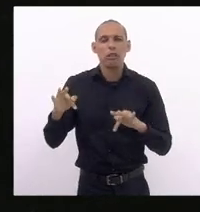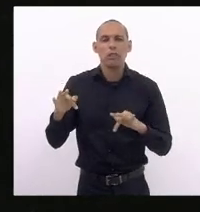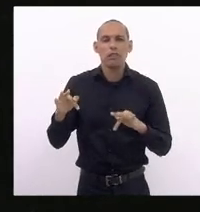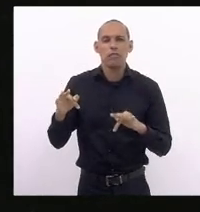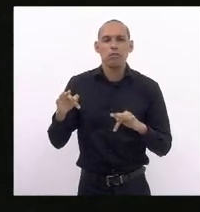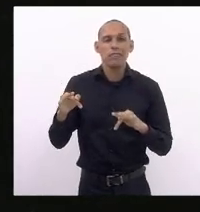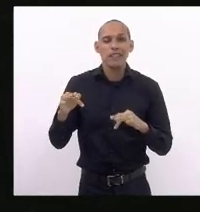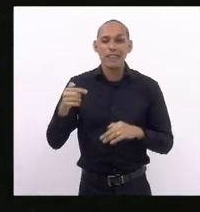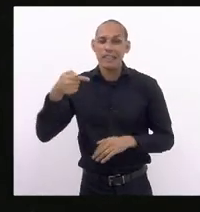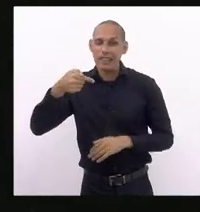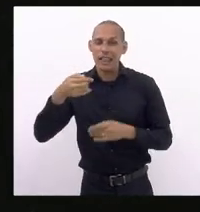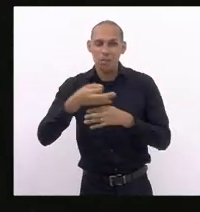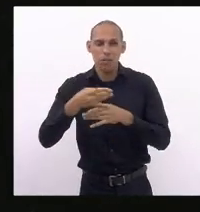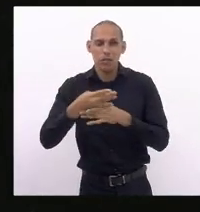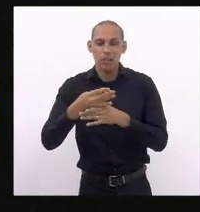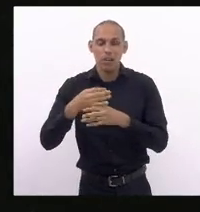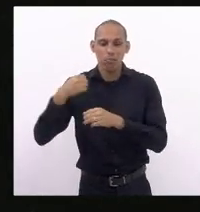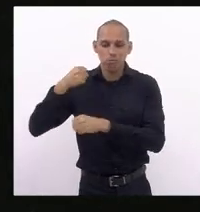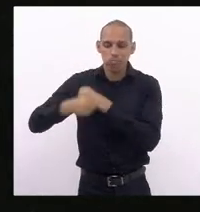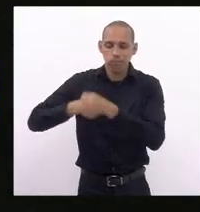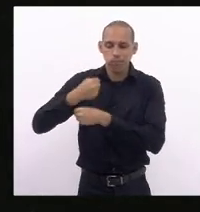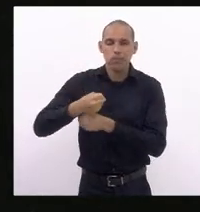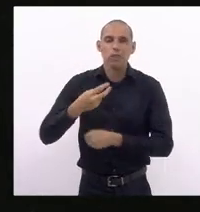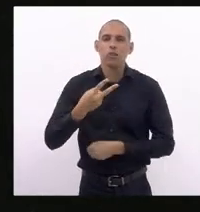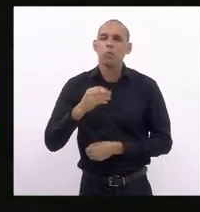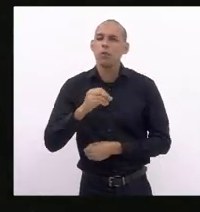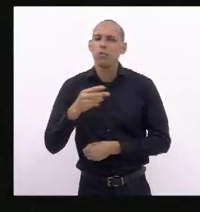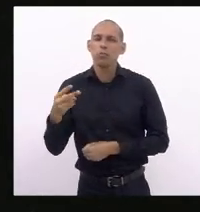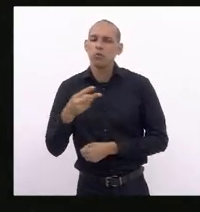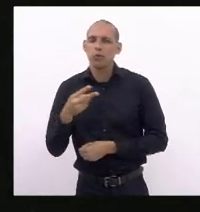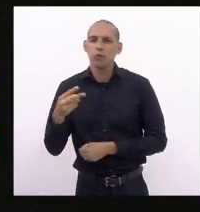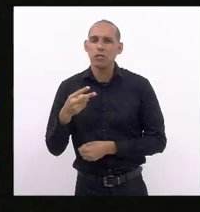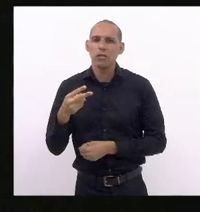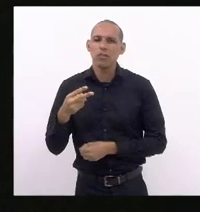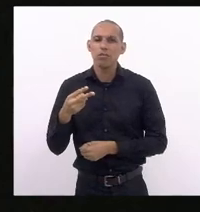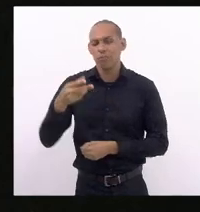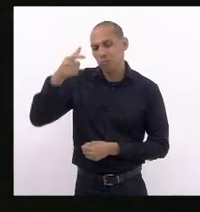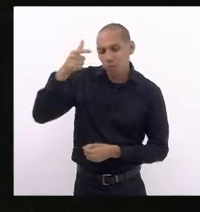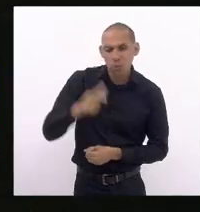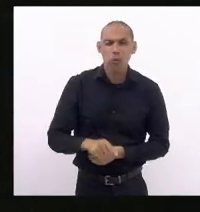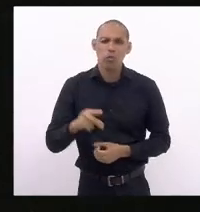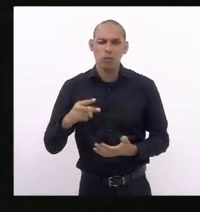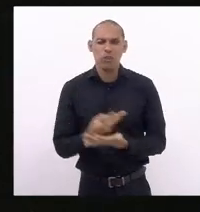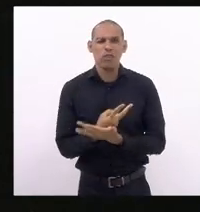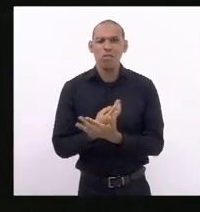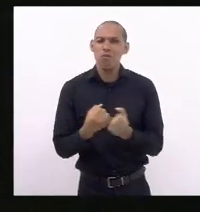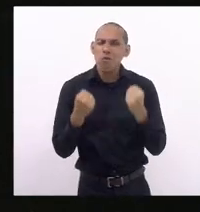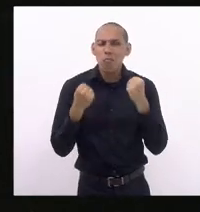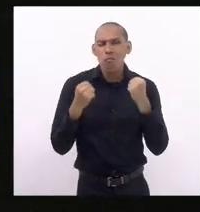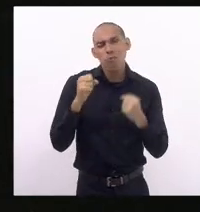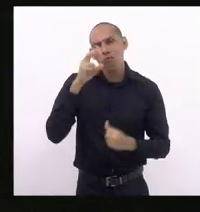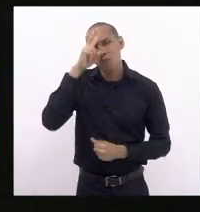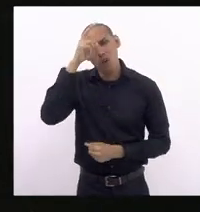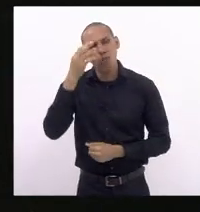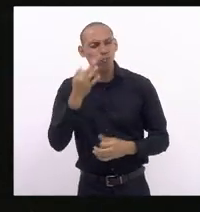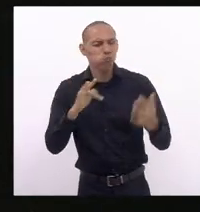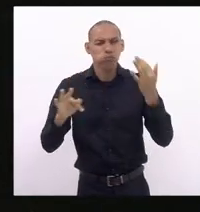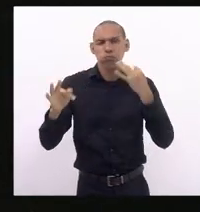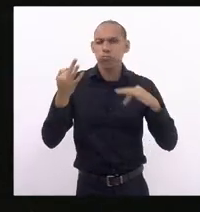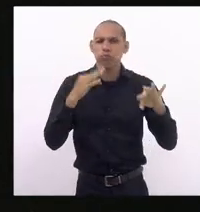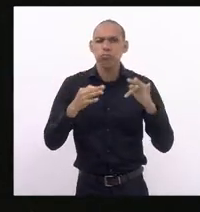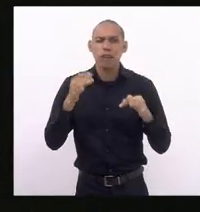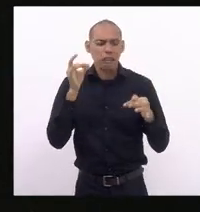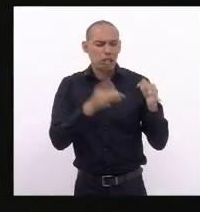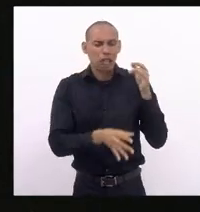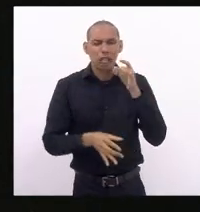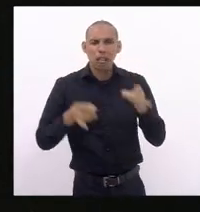7 municípios. Em 2022, esse episódio se repete com intensidade, com dor, com o abandono